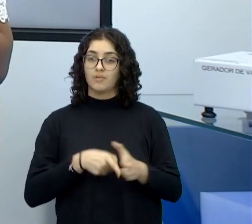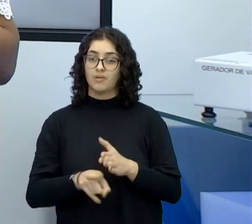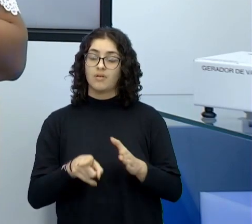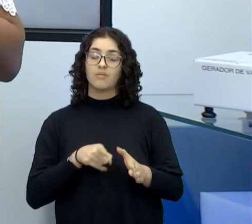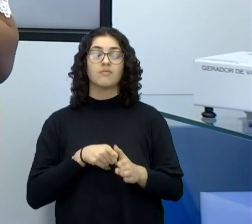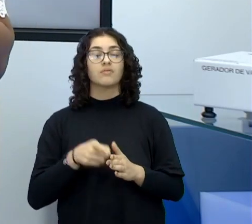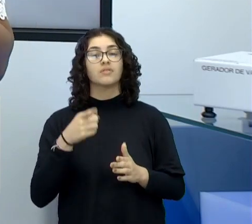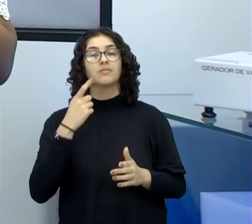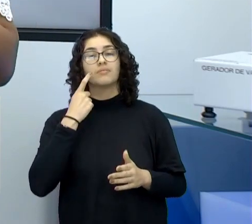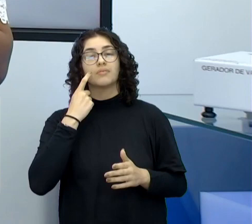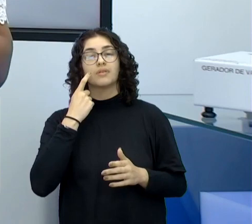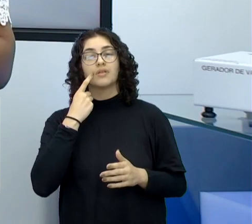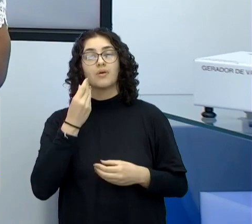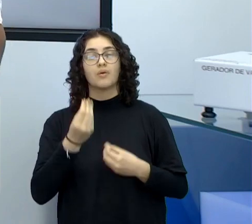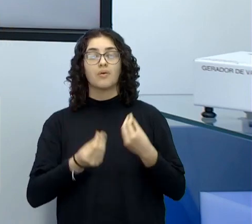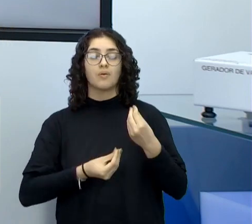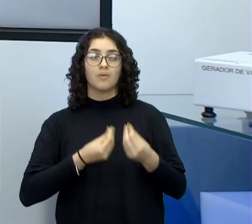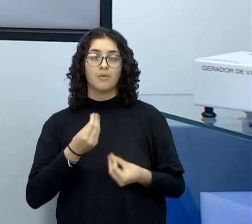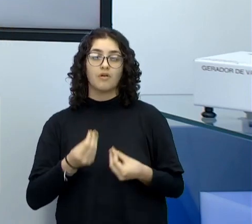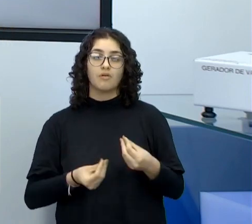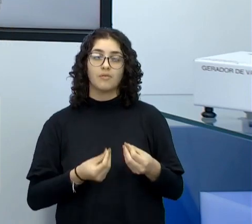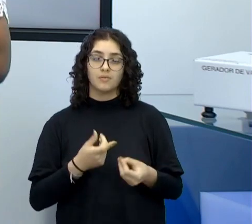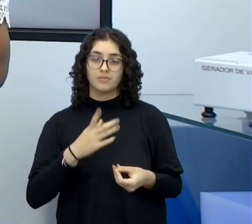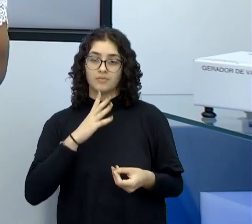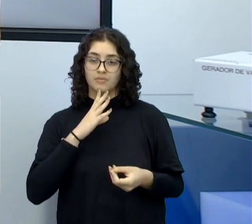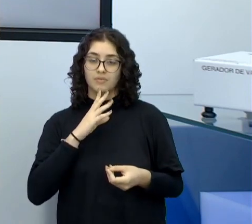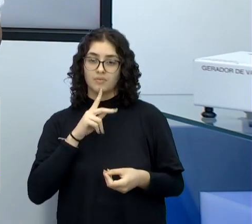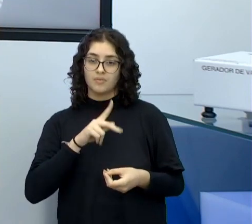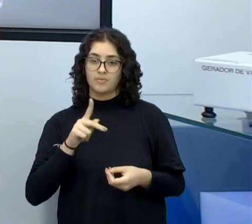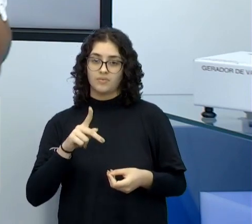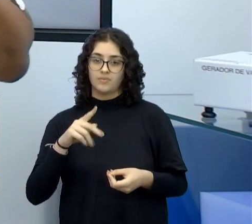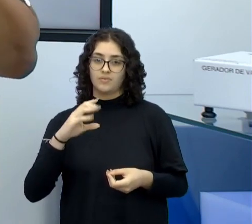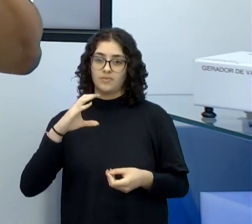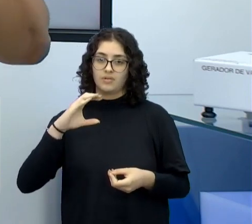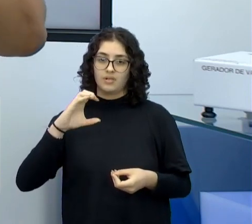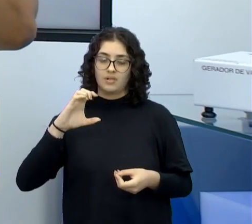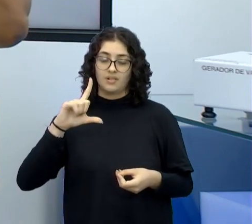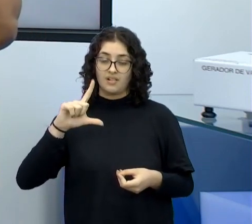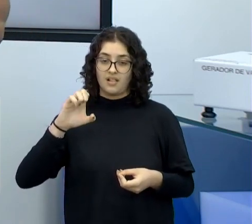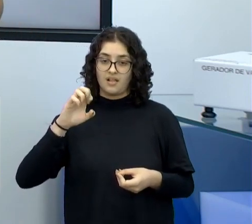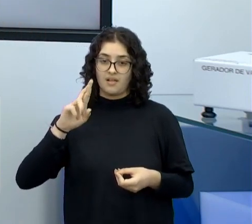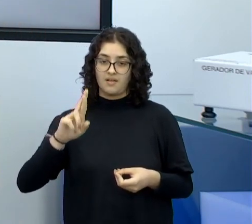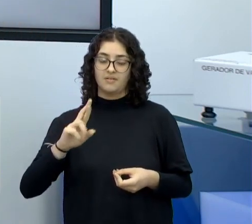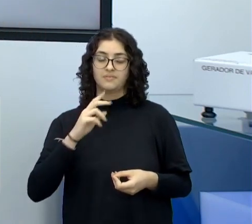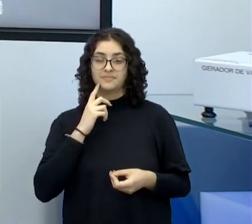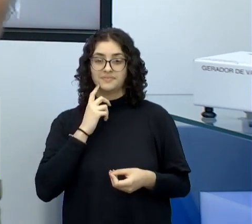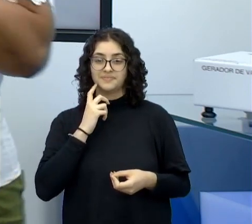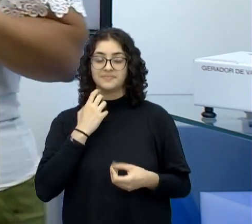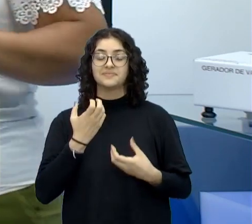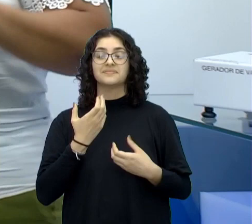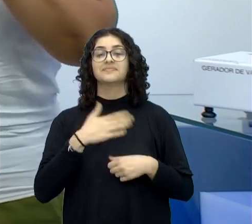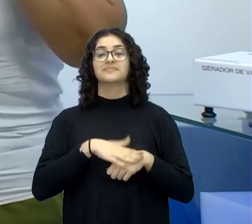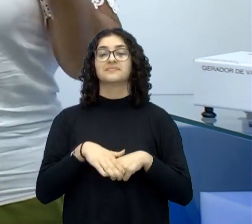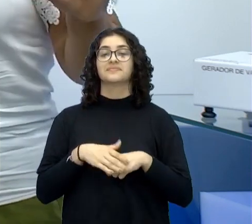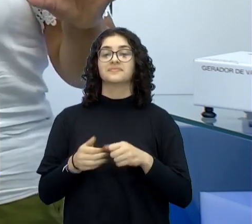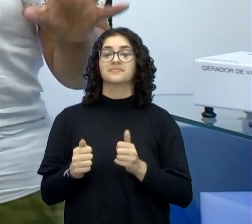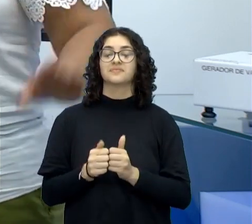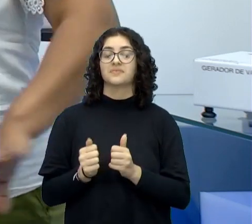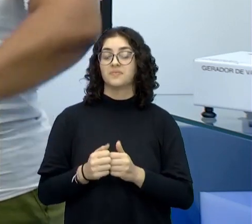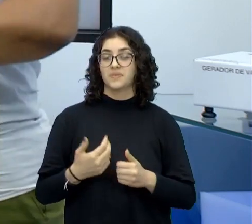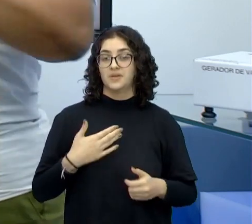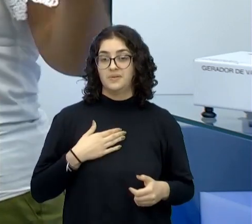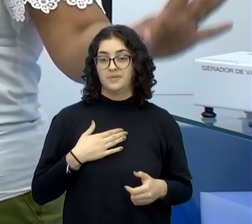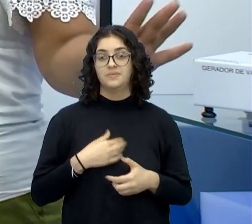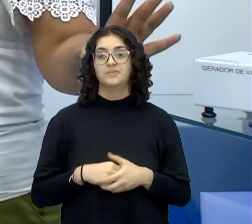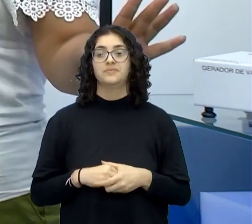aí ajudar, ou para vocês terem embasamento para o professor Kleber. Então vamos lá, professor Kleber. Beleza, eu quero que você fale um pouquinho então sobre